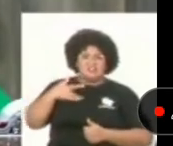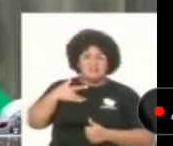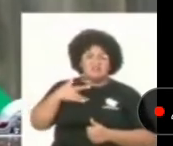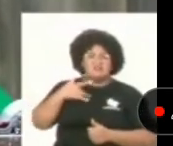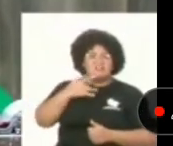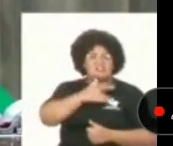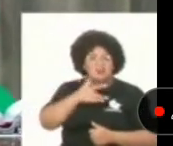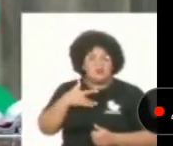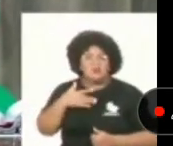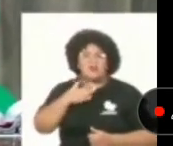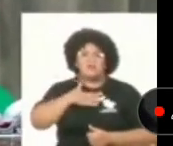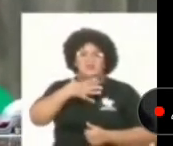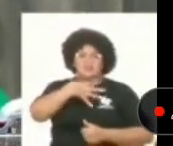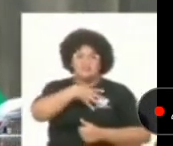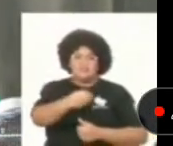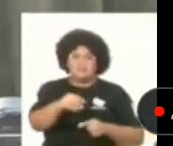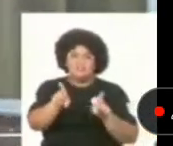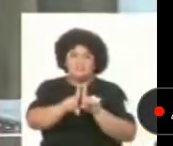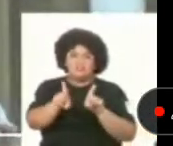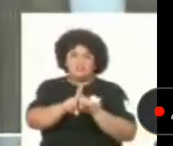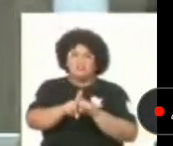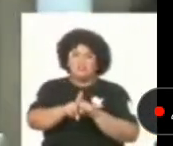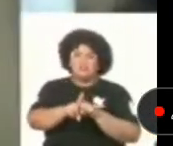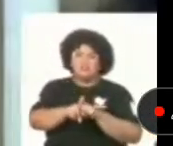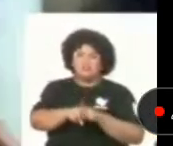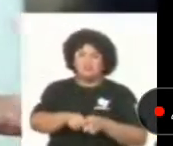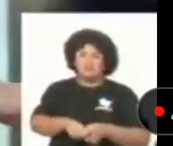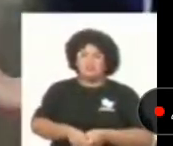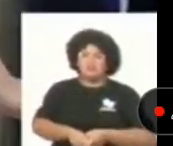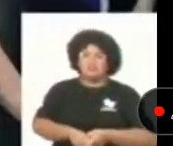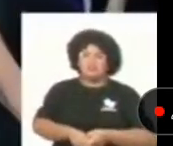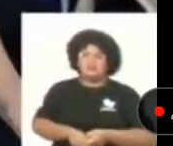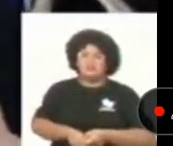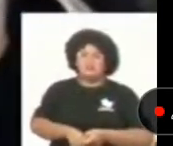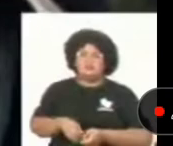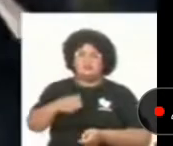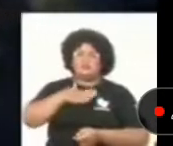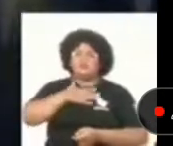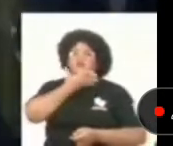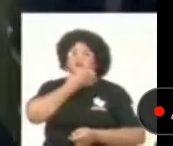filha. Meu marido tem sequelas até hoje.